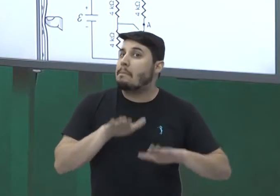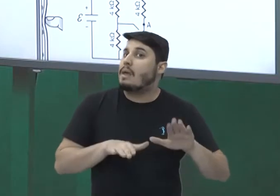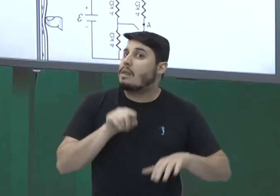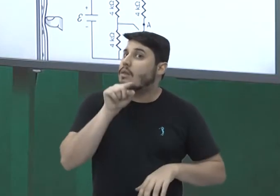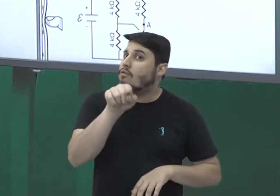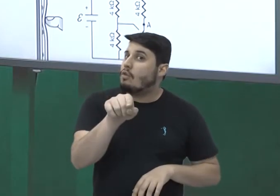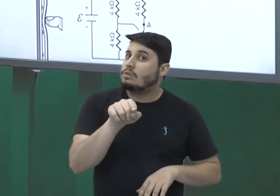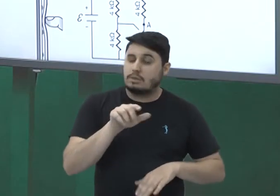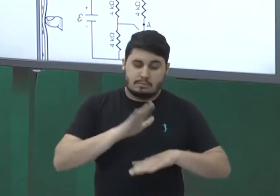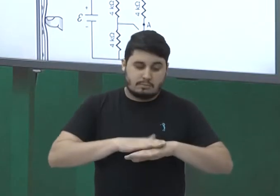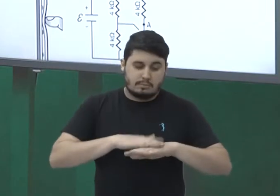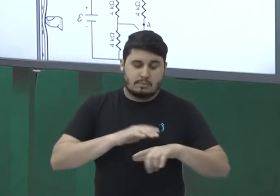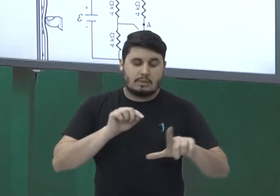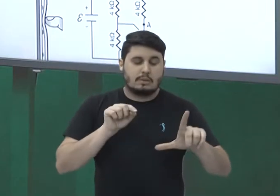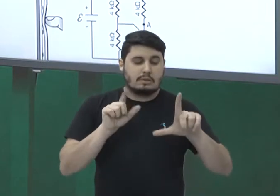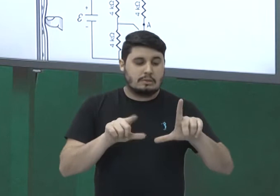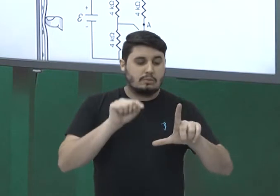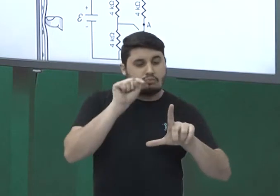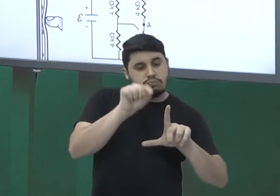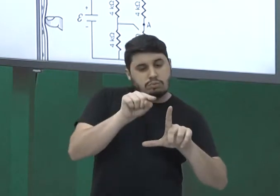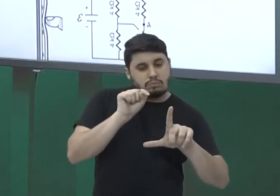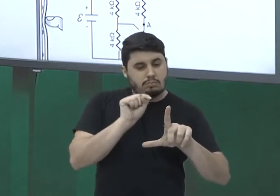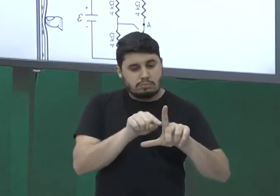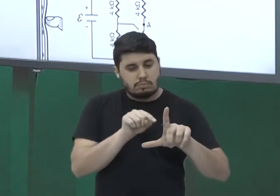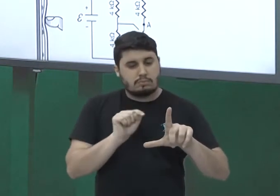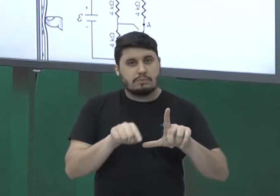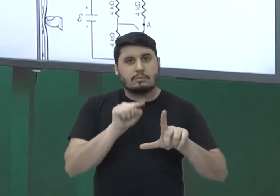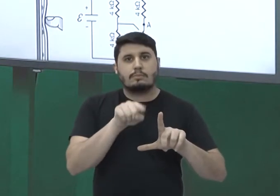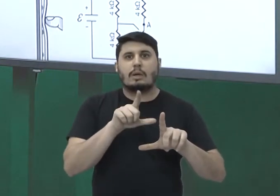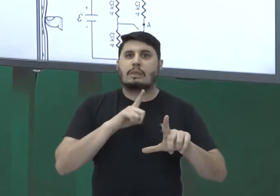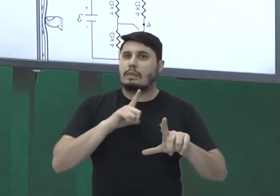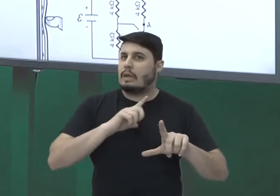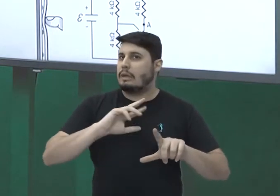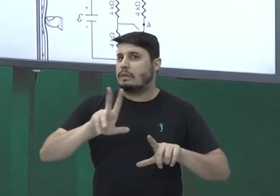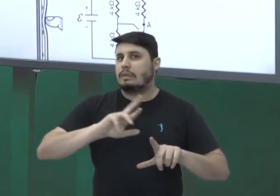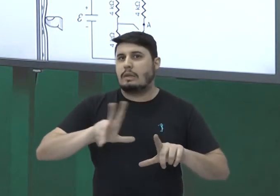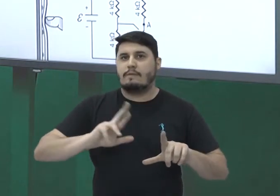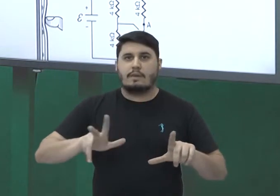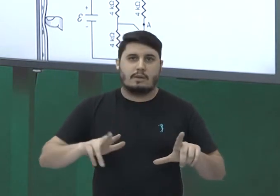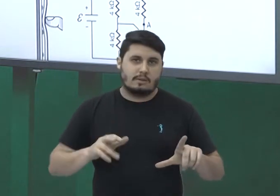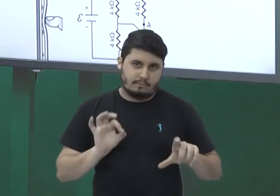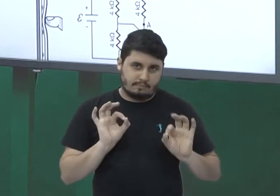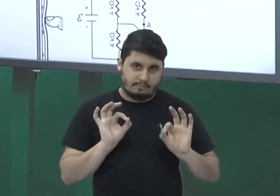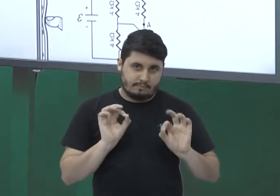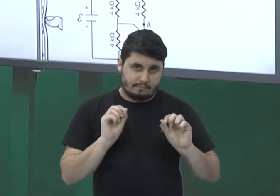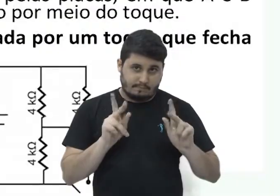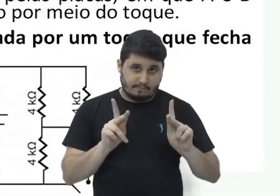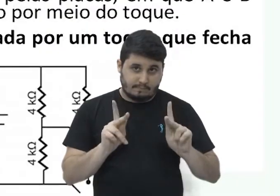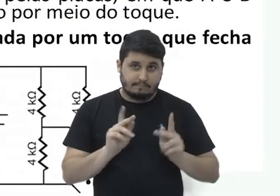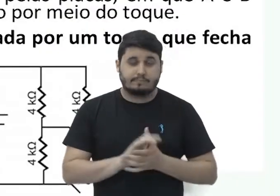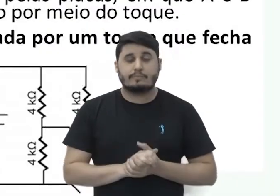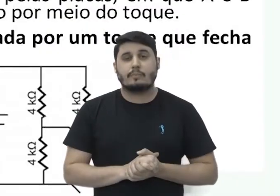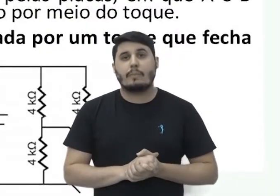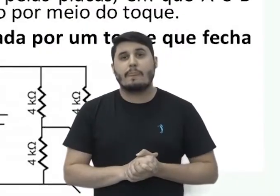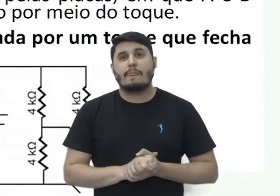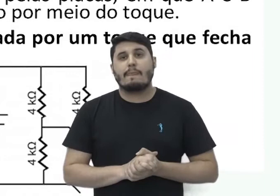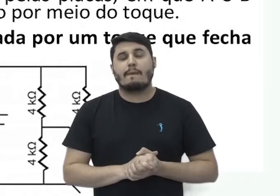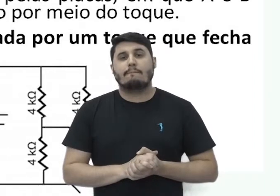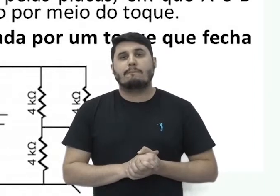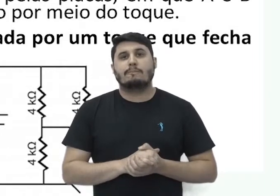vai tocar, você vai ter um tipo de resistência diferente. Beleza? A imagem